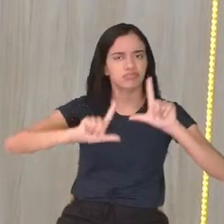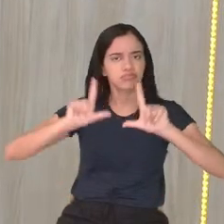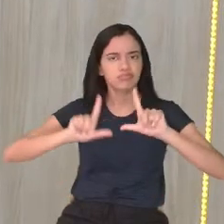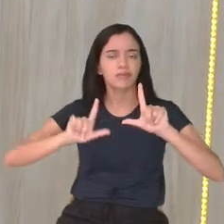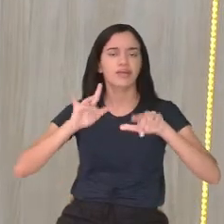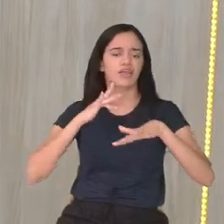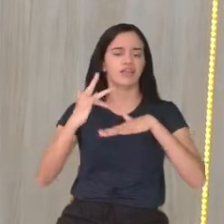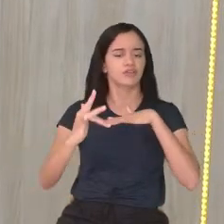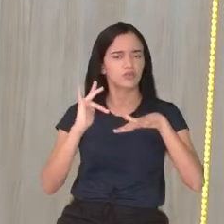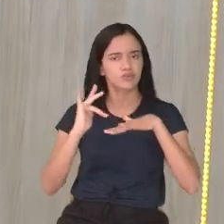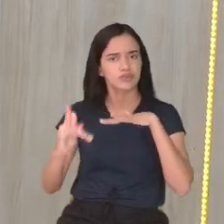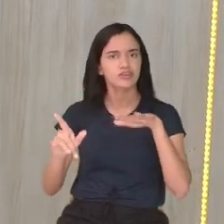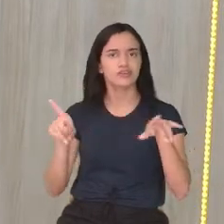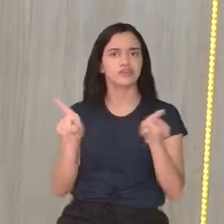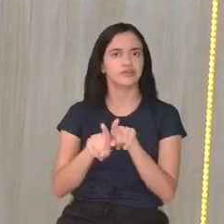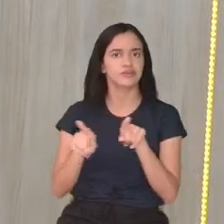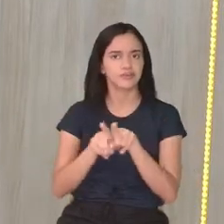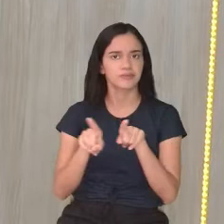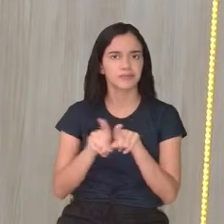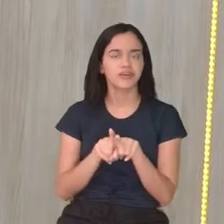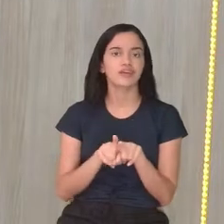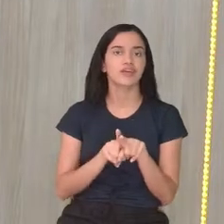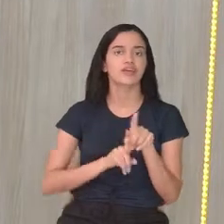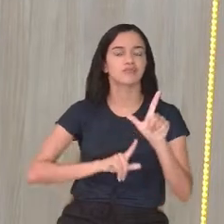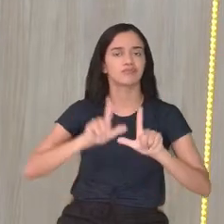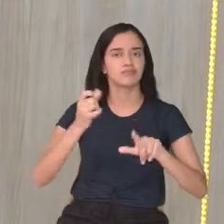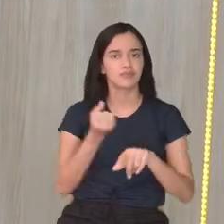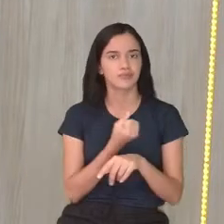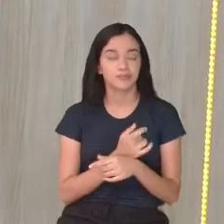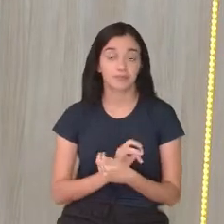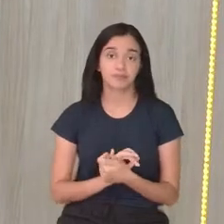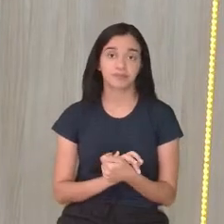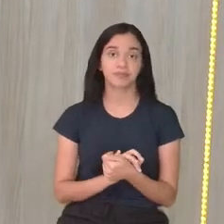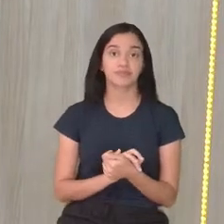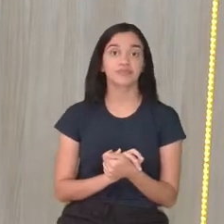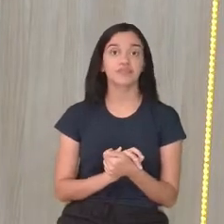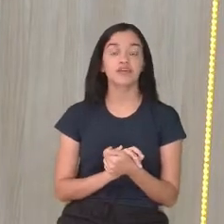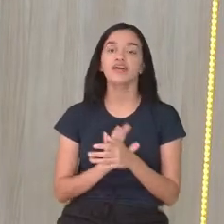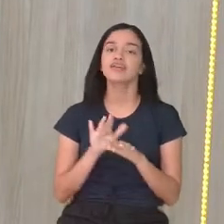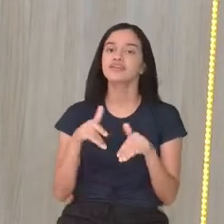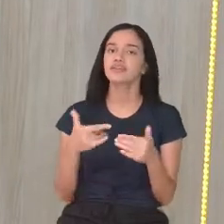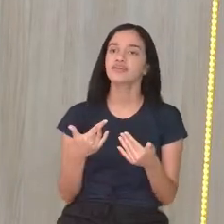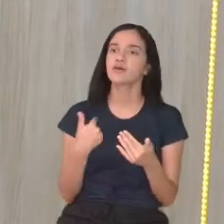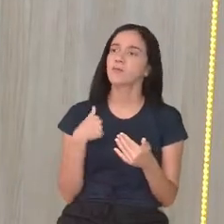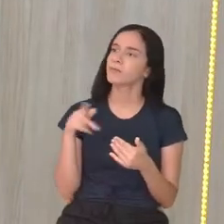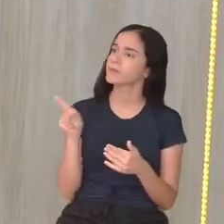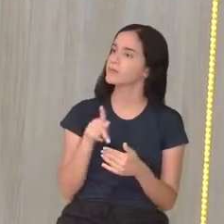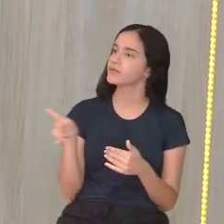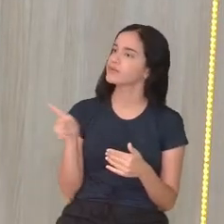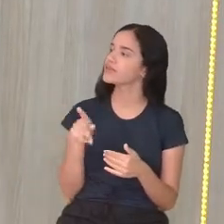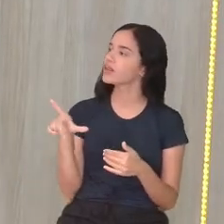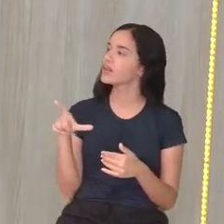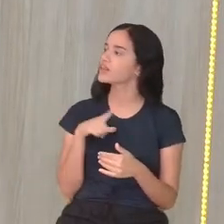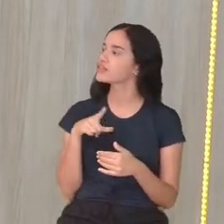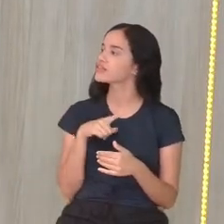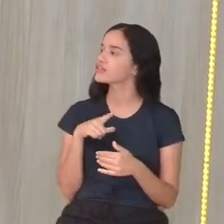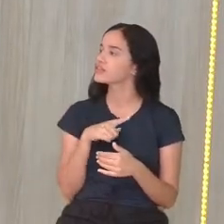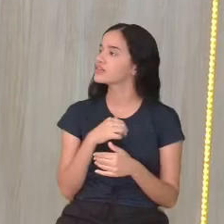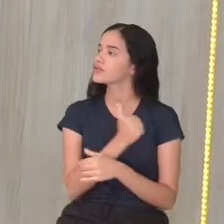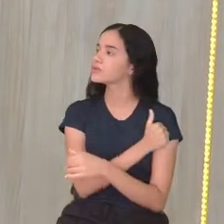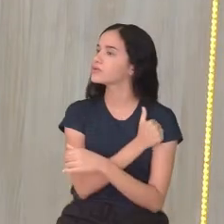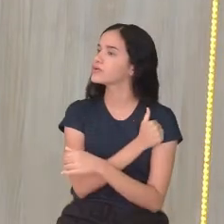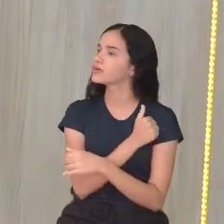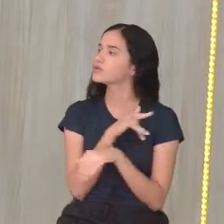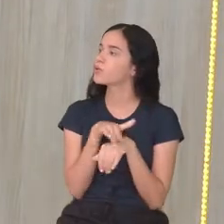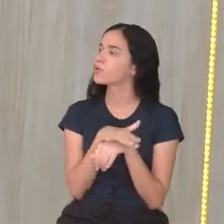redes sociais, dos canais de TV e tudo mais, tá? Então, professora Cláudia, tem alguém por aí no chat falando